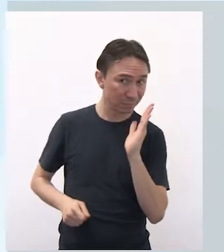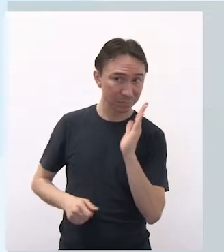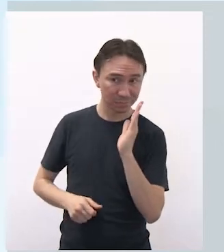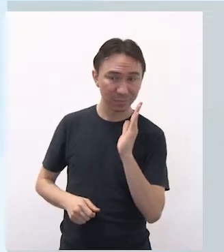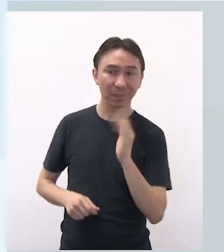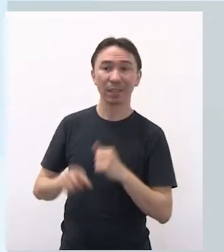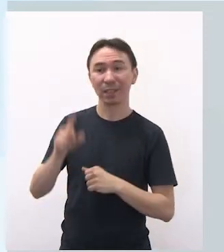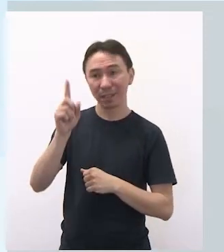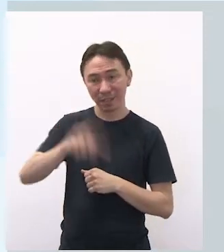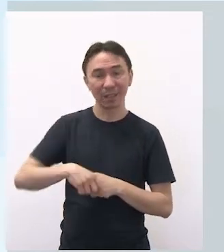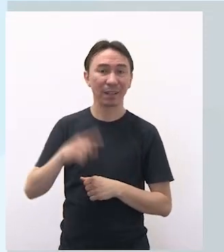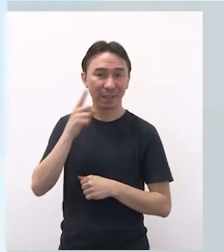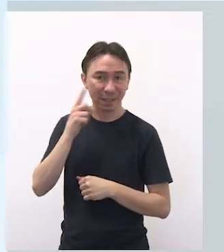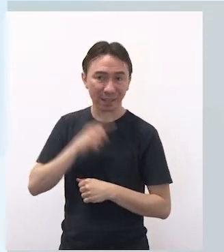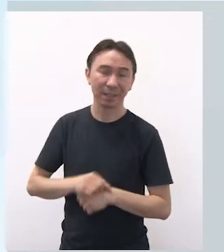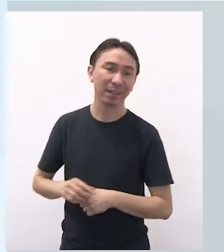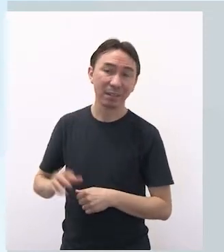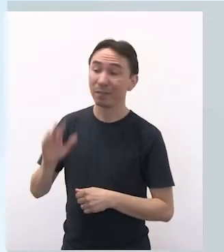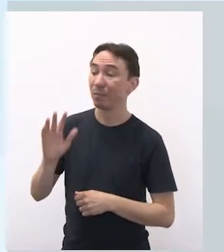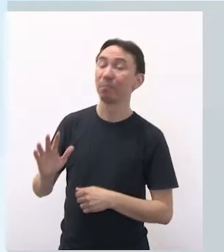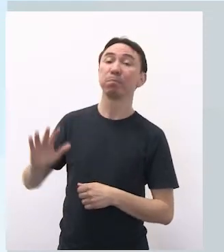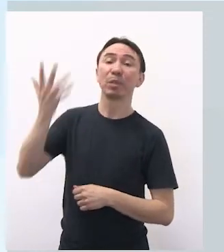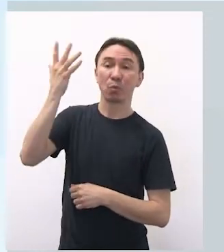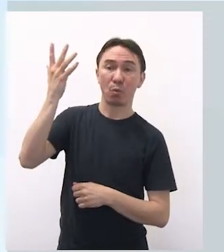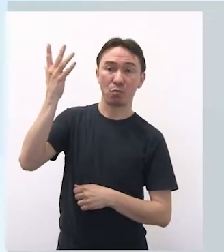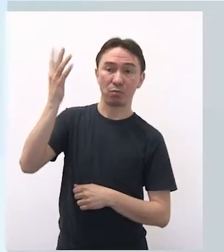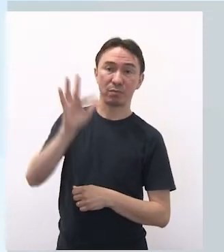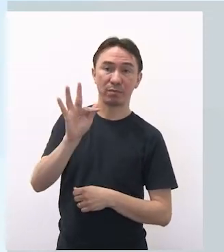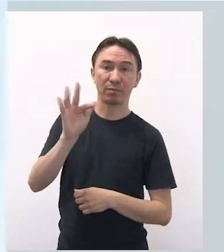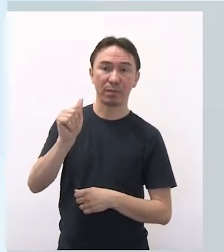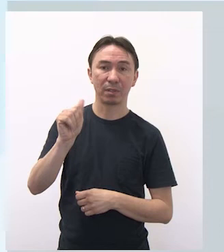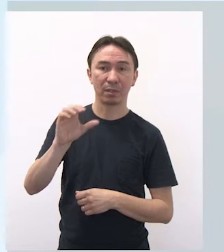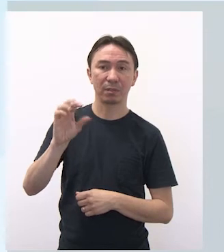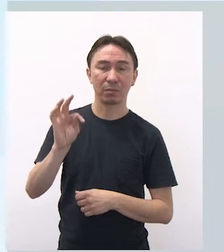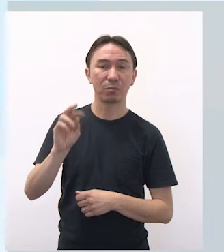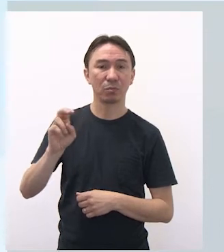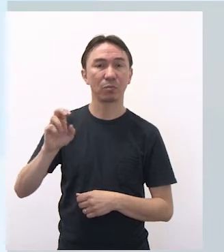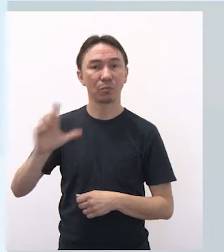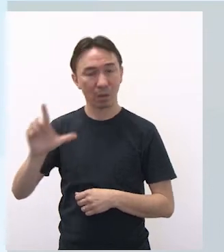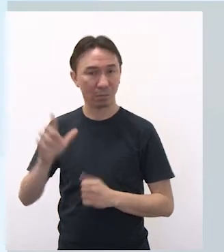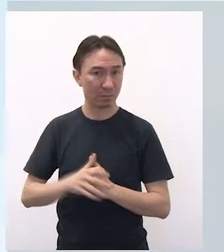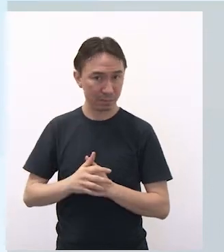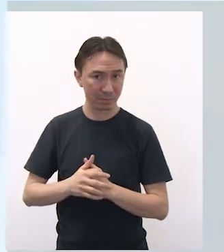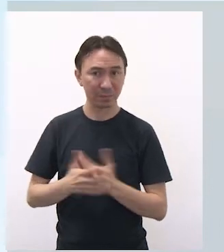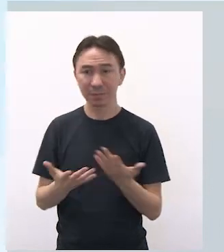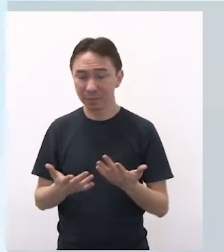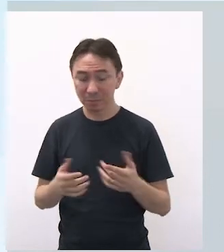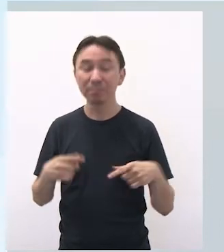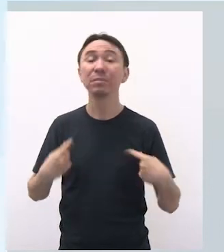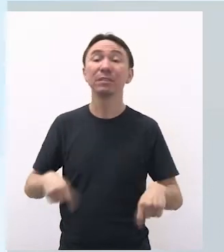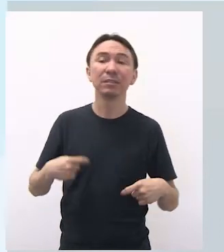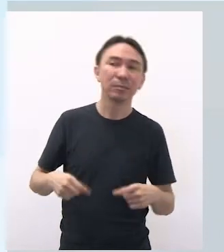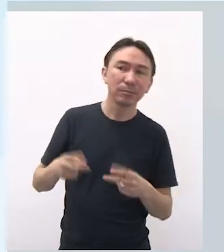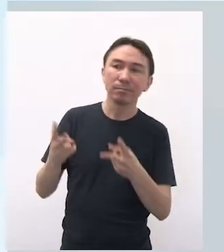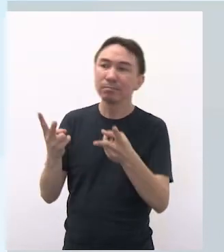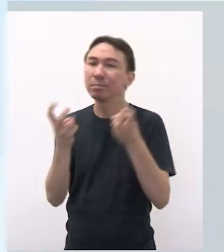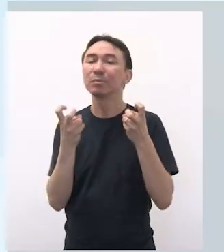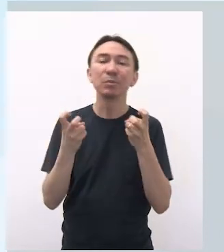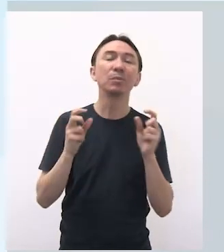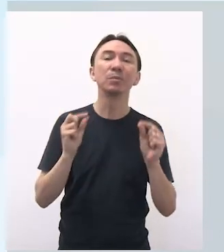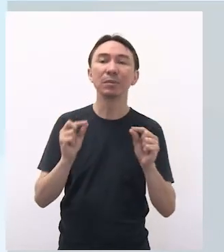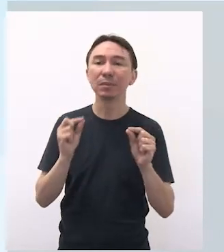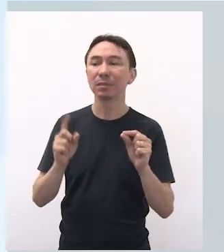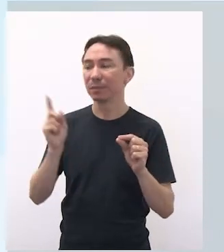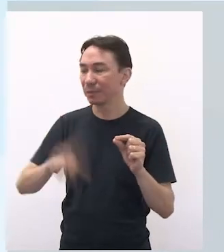do conteúdo factual. E, para isso, o que eu tenho que fazer? Eu tenho que observar os verbos. todo objetivo